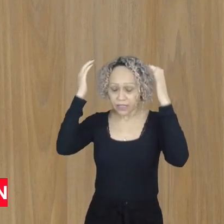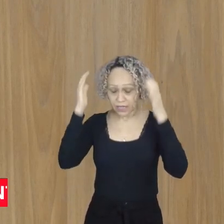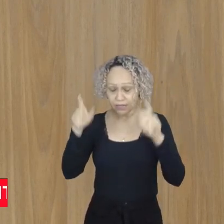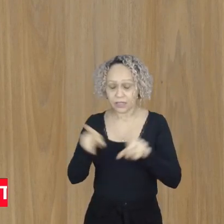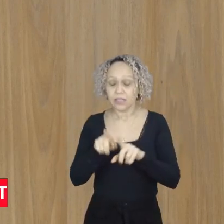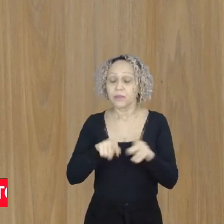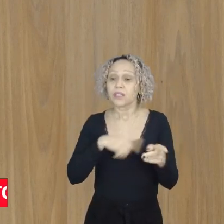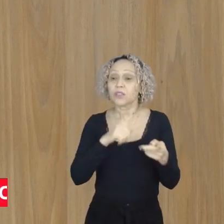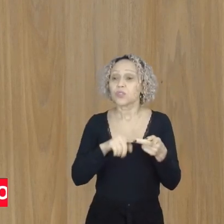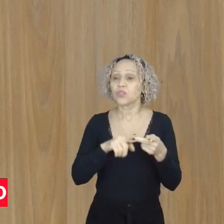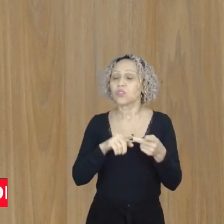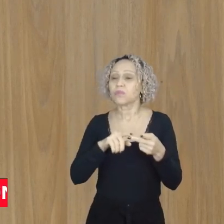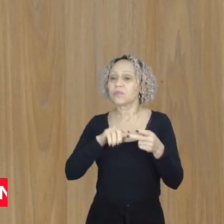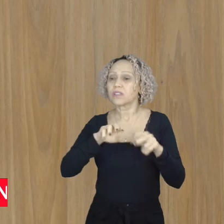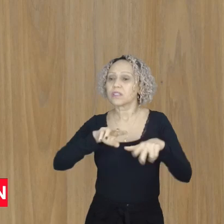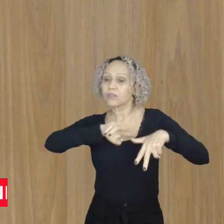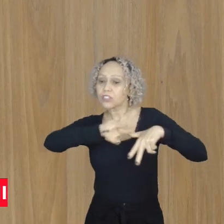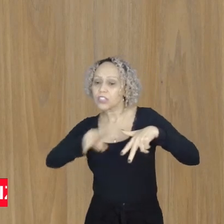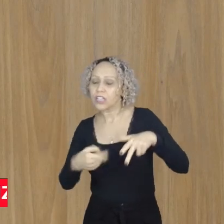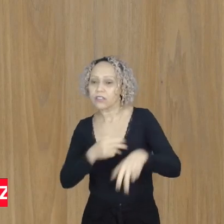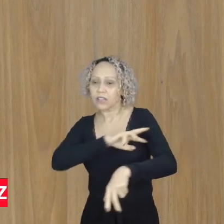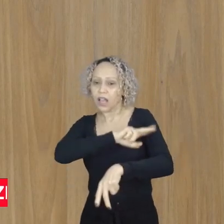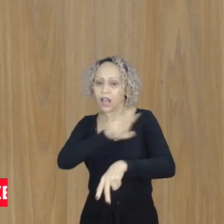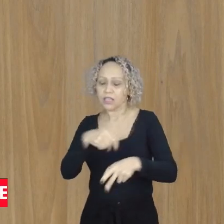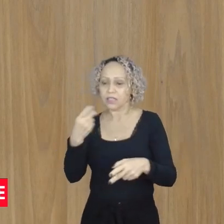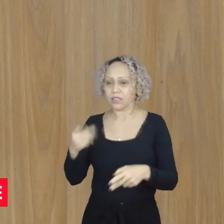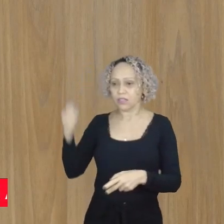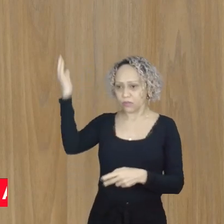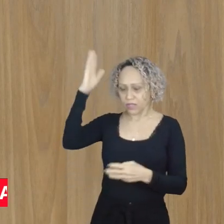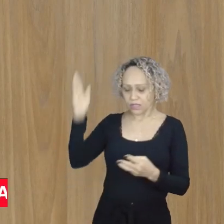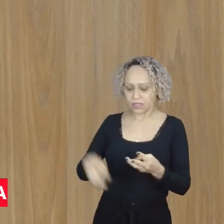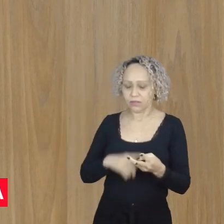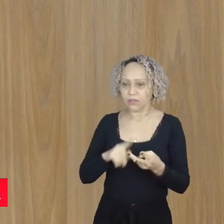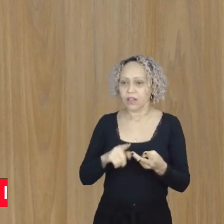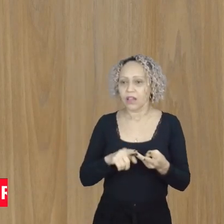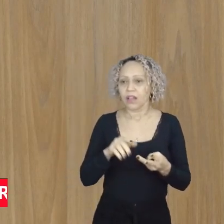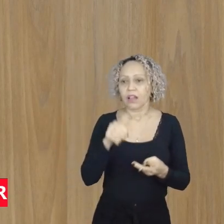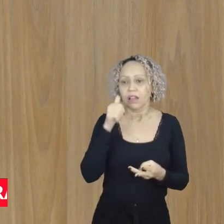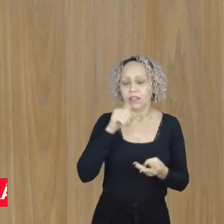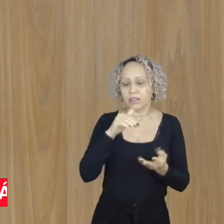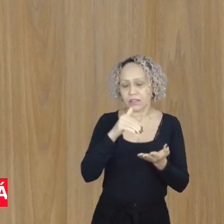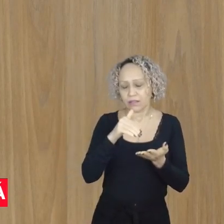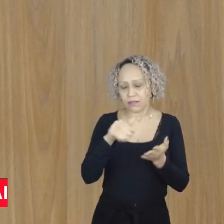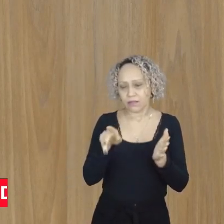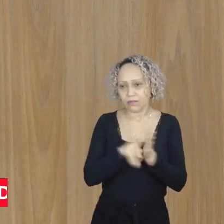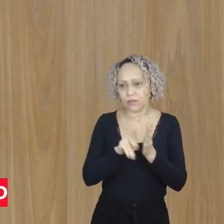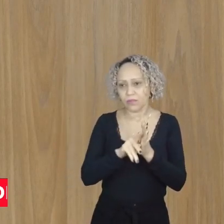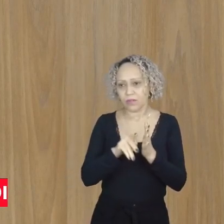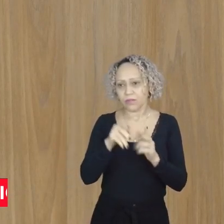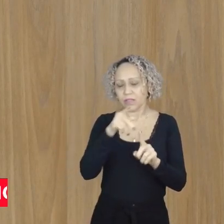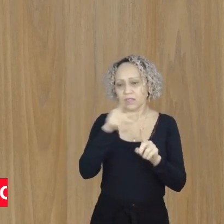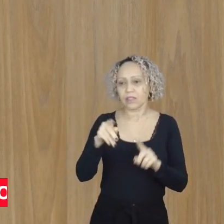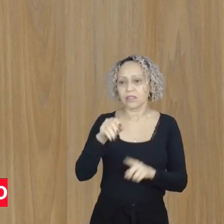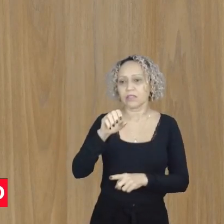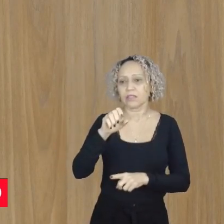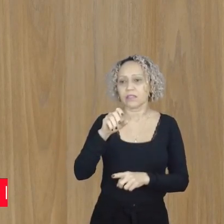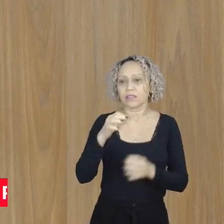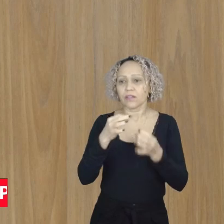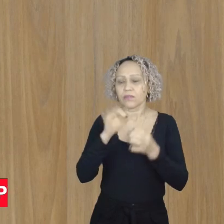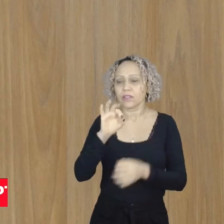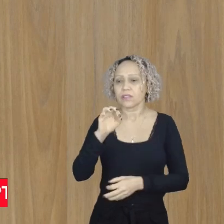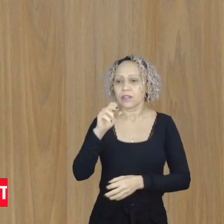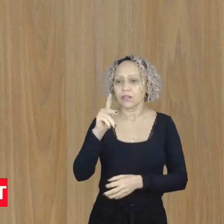A vice-presidente da Fundação Perseu Abramo, Vivian Farias, vai falar com a gente sobre a jornada de formação política do